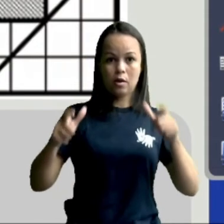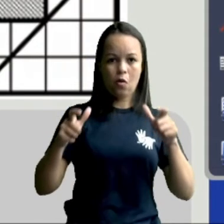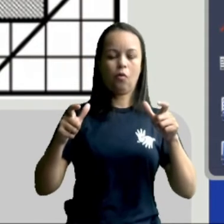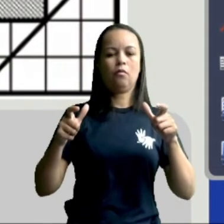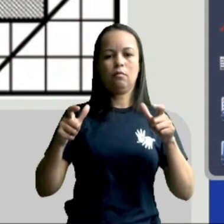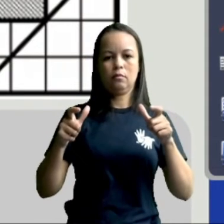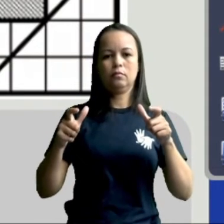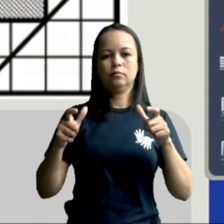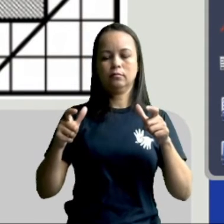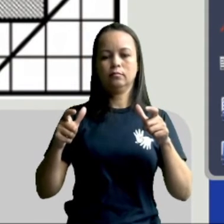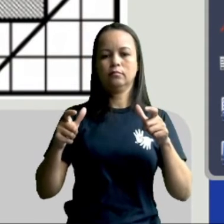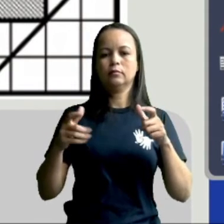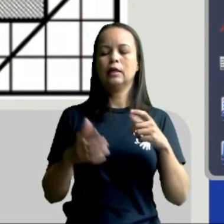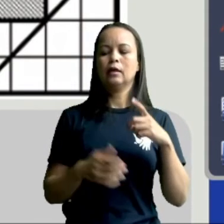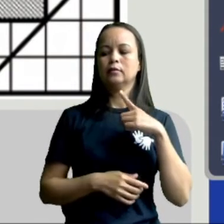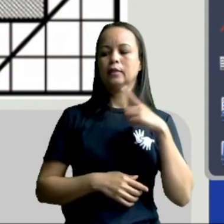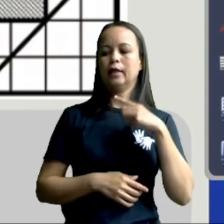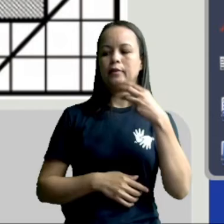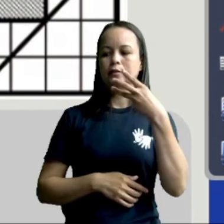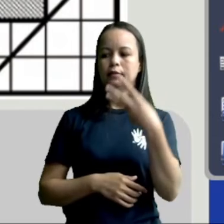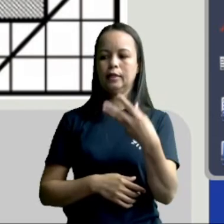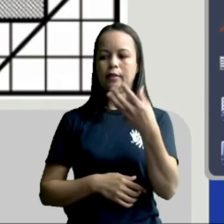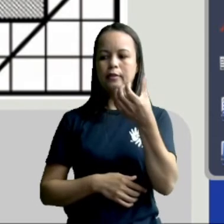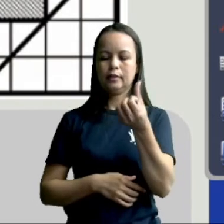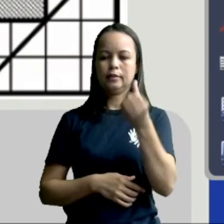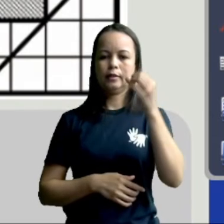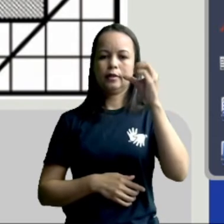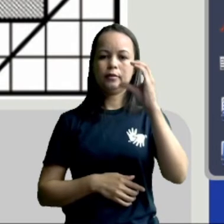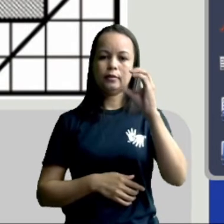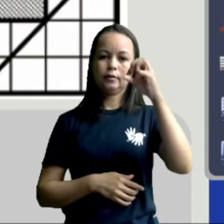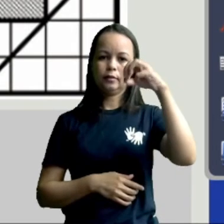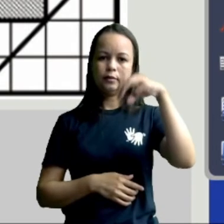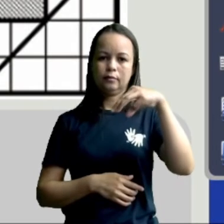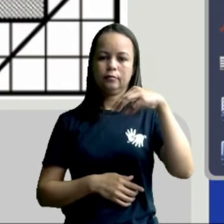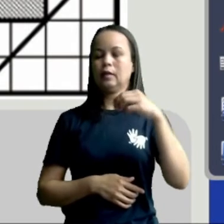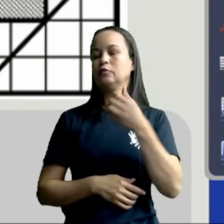O quadrado maior tem 32